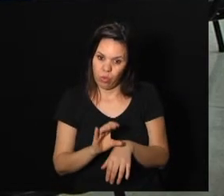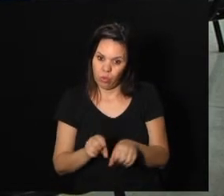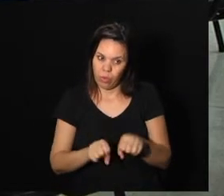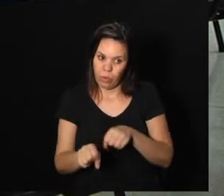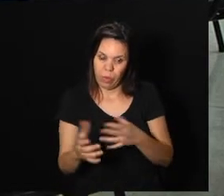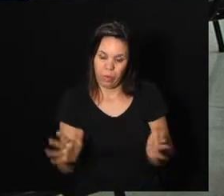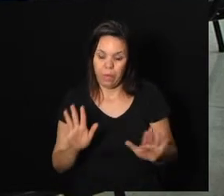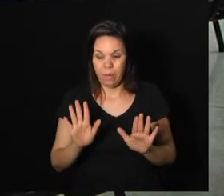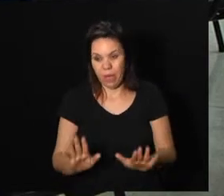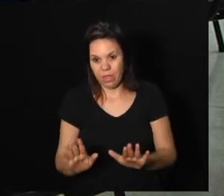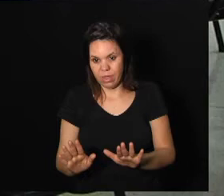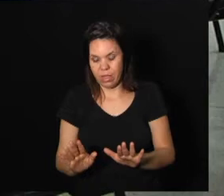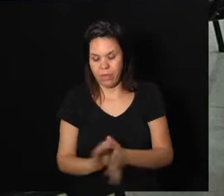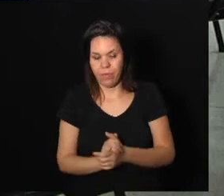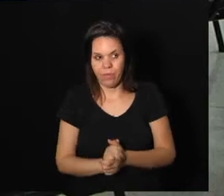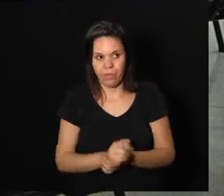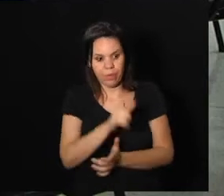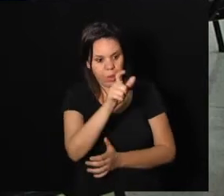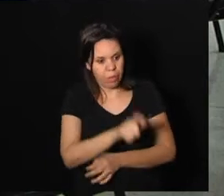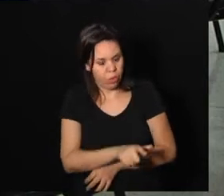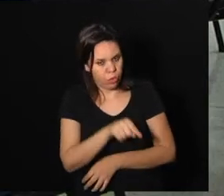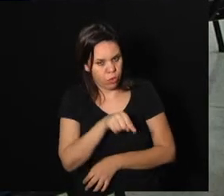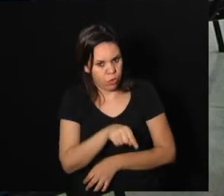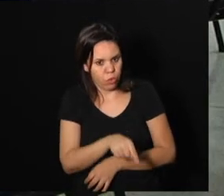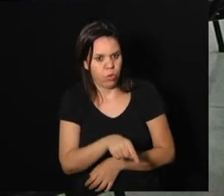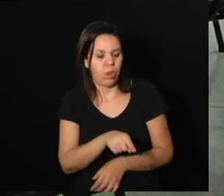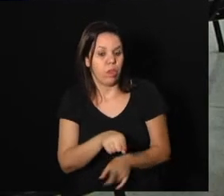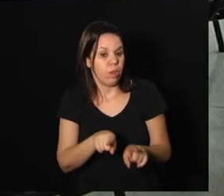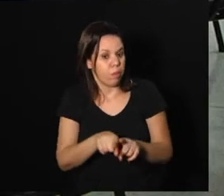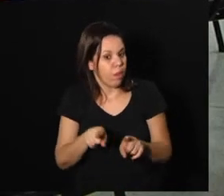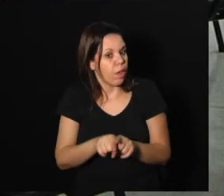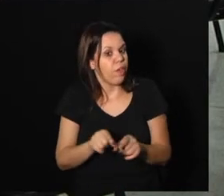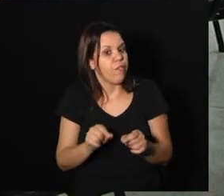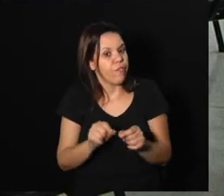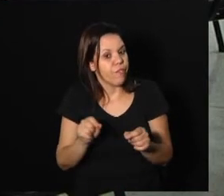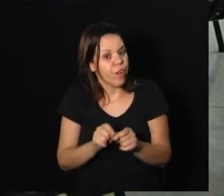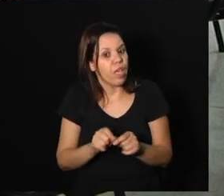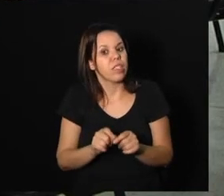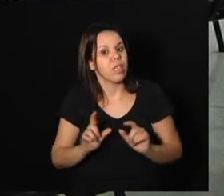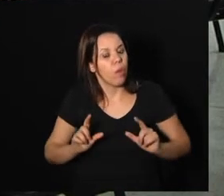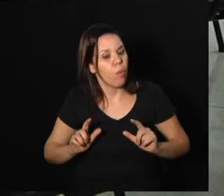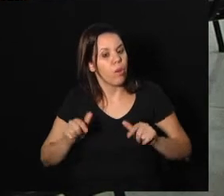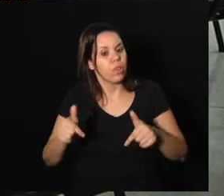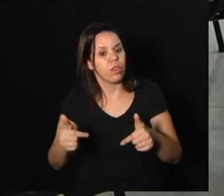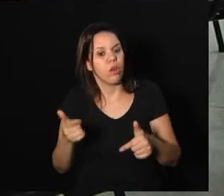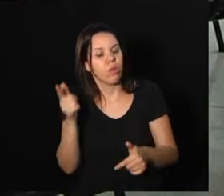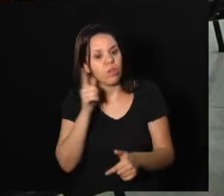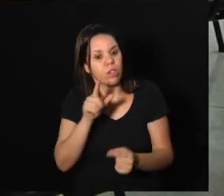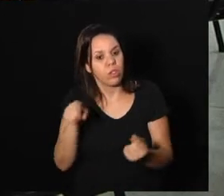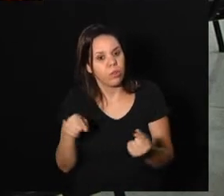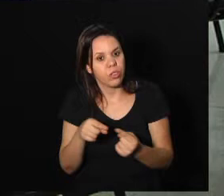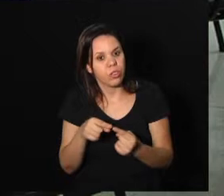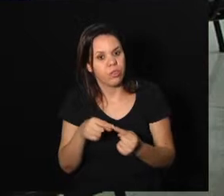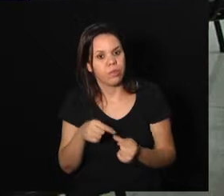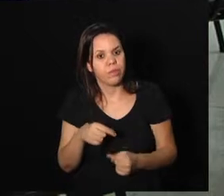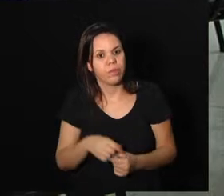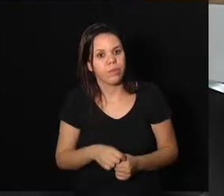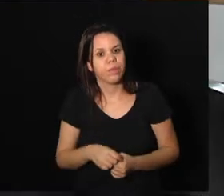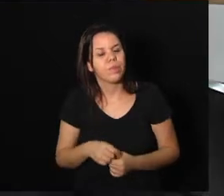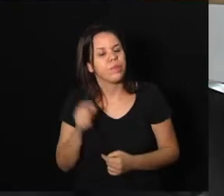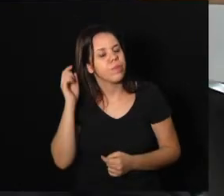vezes o aconselhável é que ele se movimente para o outro lado, né? Que ele faça um movimento para ele conseguir atingir... O que seria se